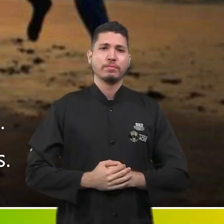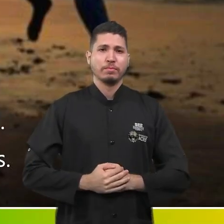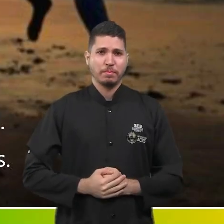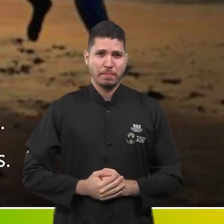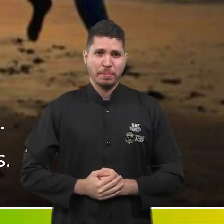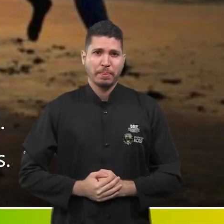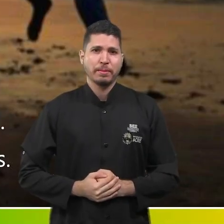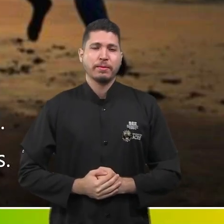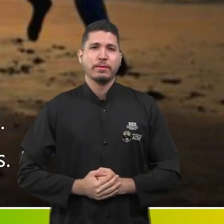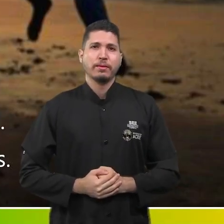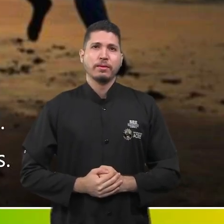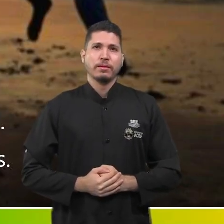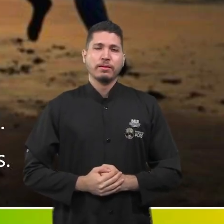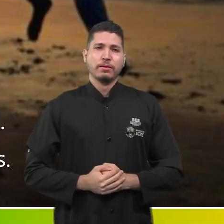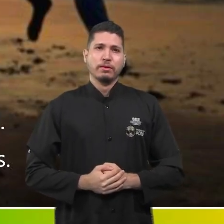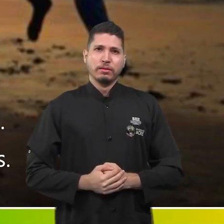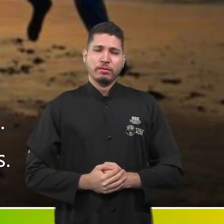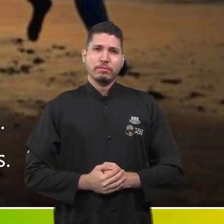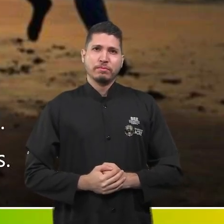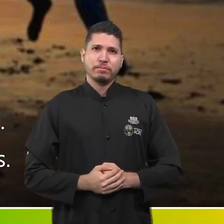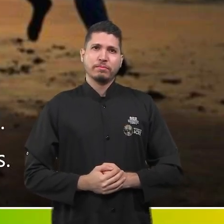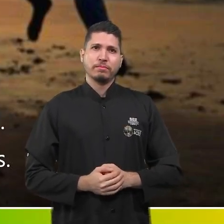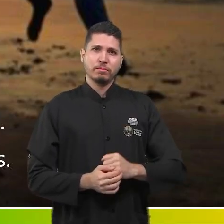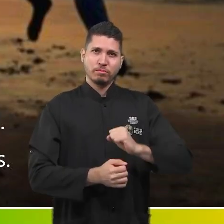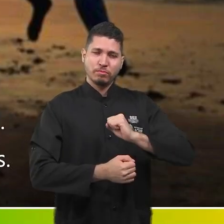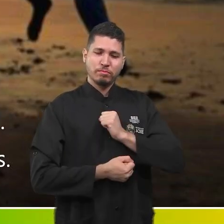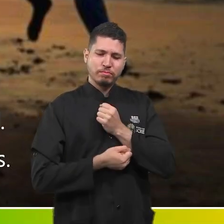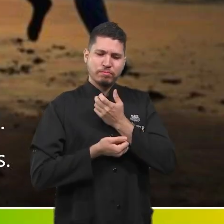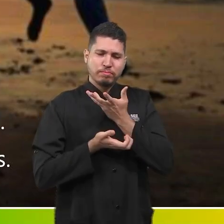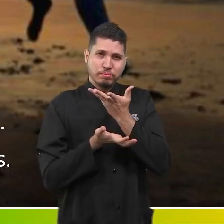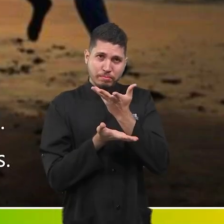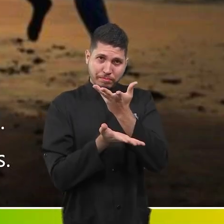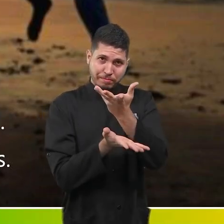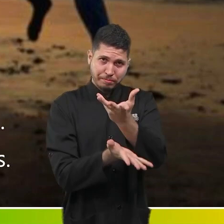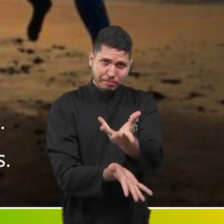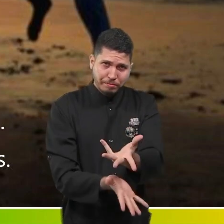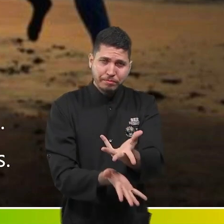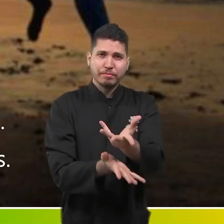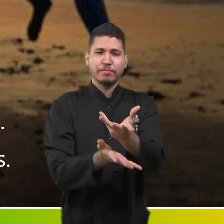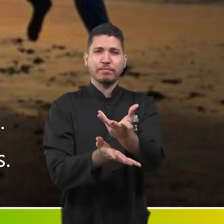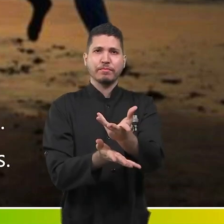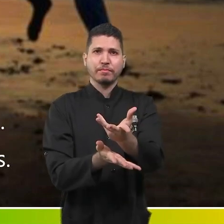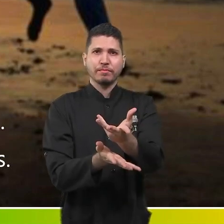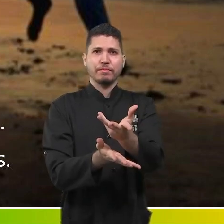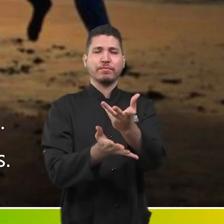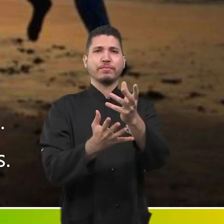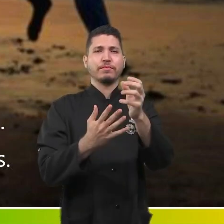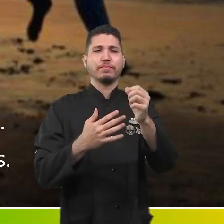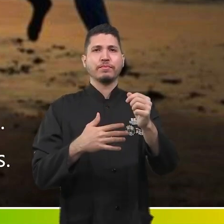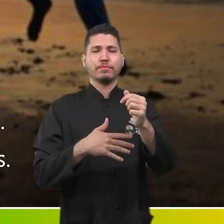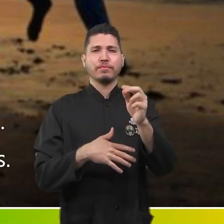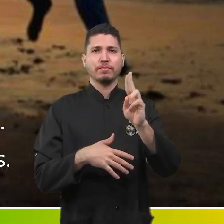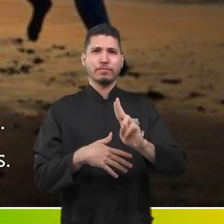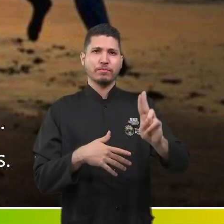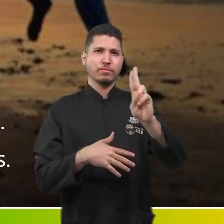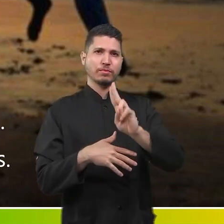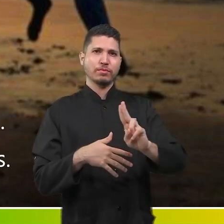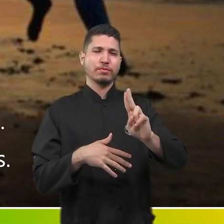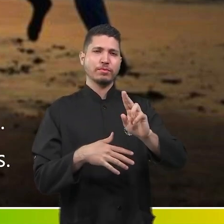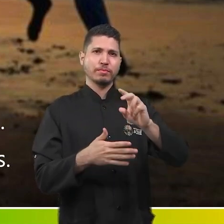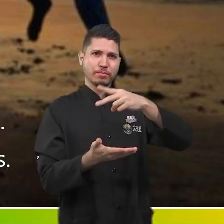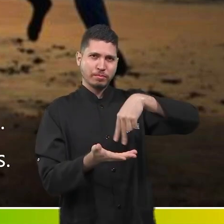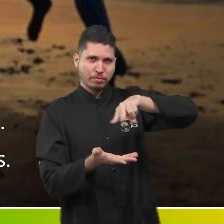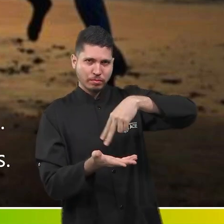é essa expressão artística, cultural, e a gente utiliza ele como um elemento na dança,